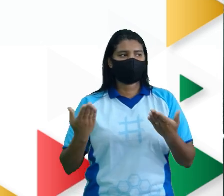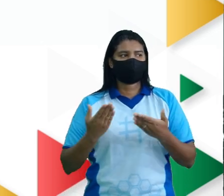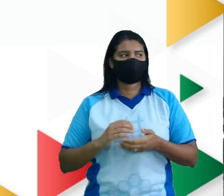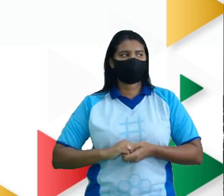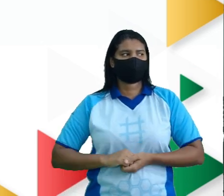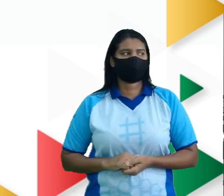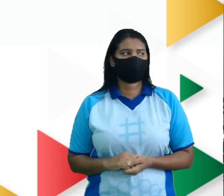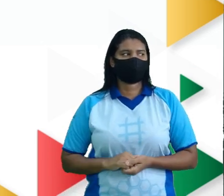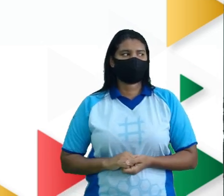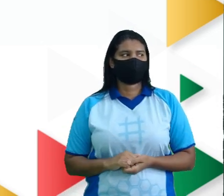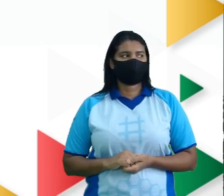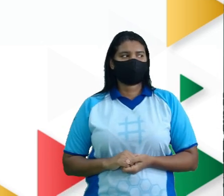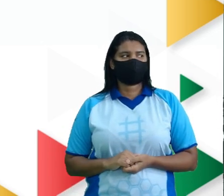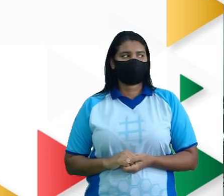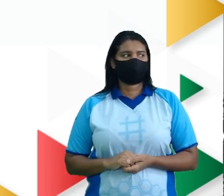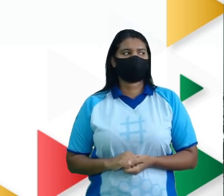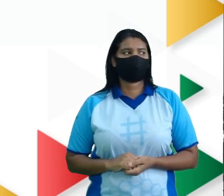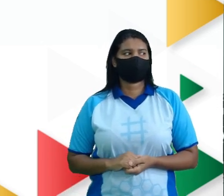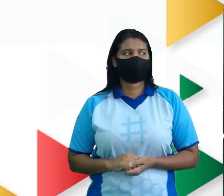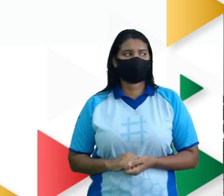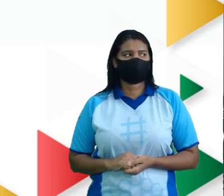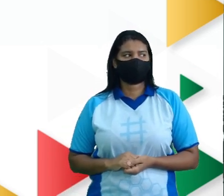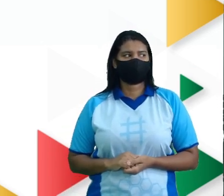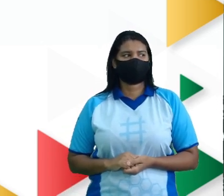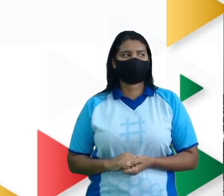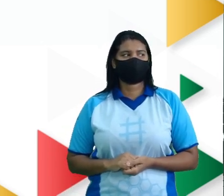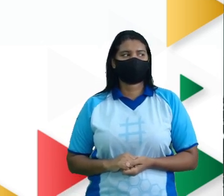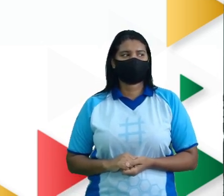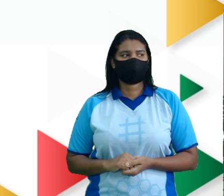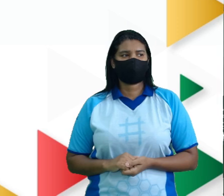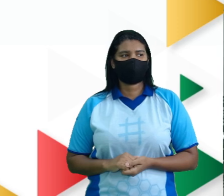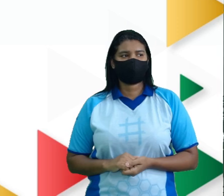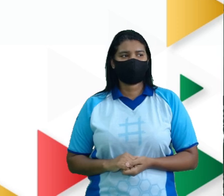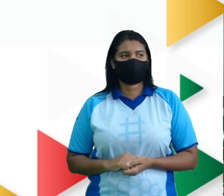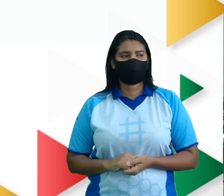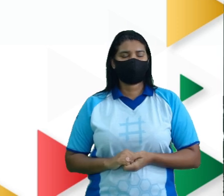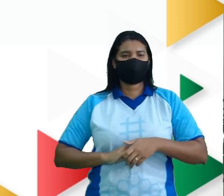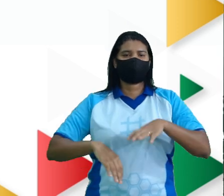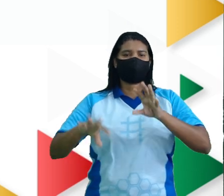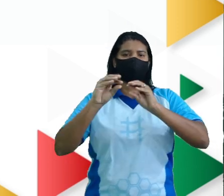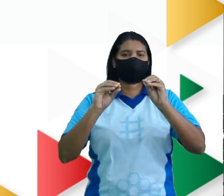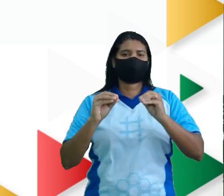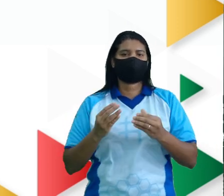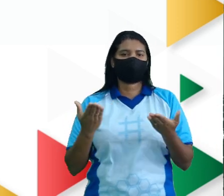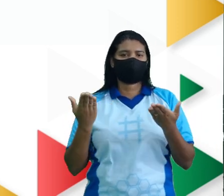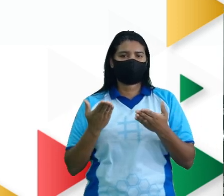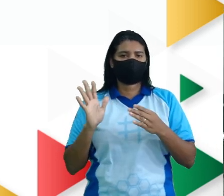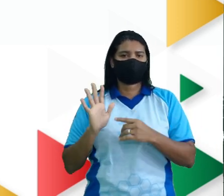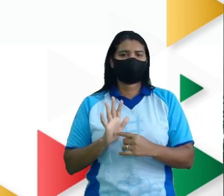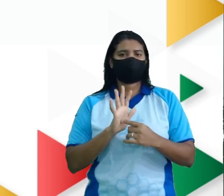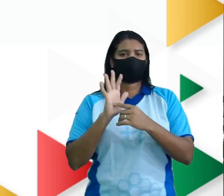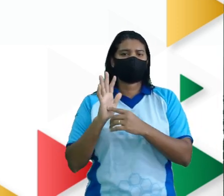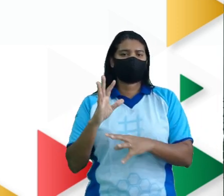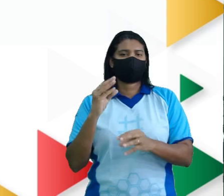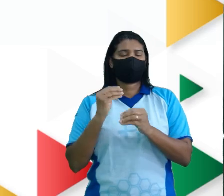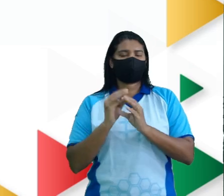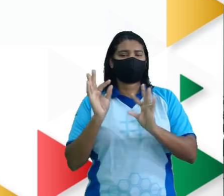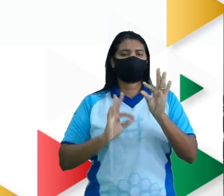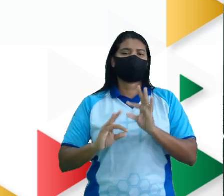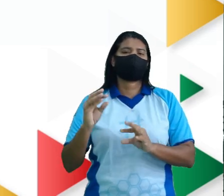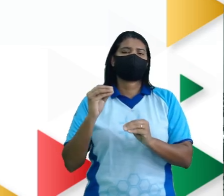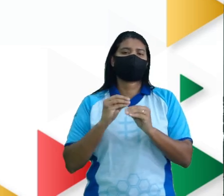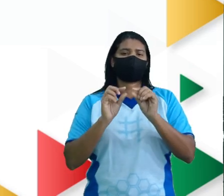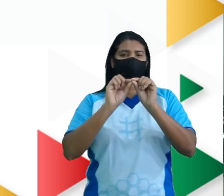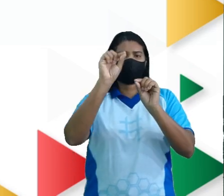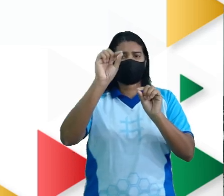graus. Beleza? Então, vamos lá. Segundo passo. Repetir esses passos ajustando o esquadro